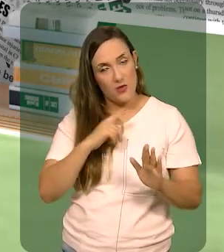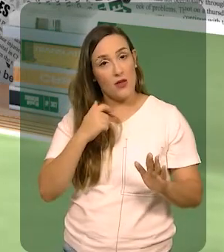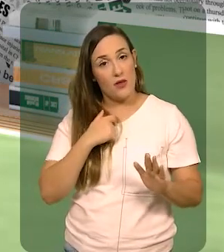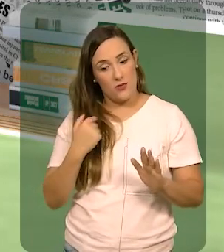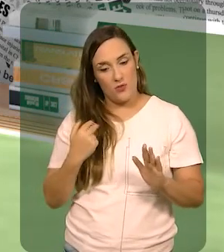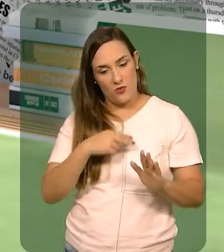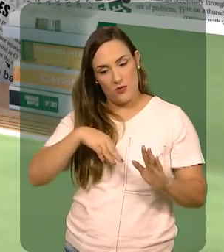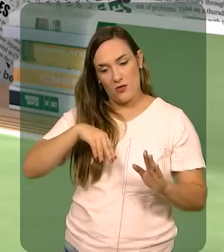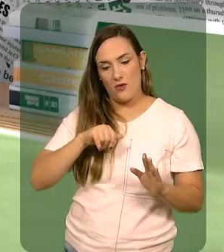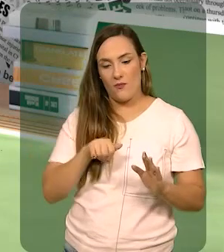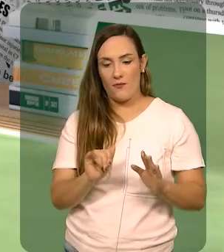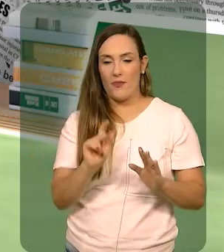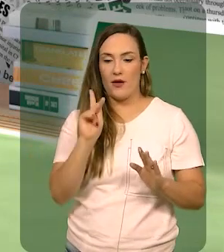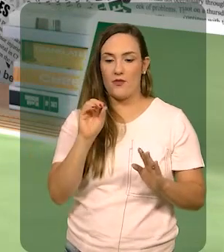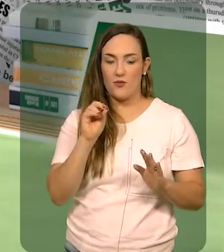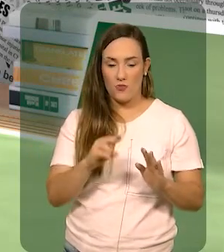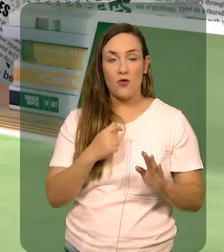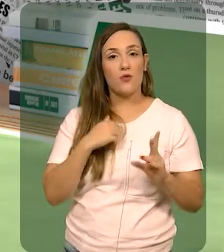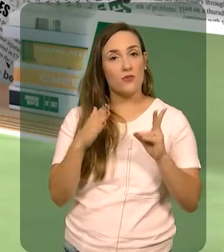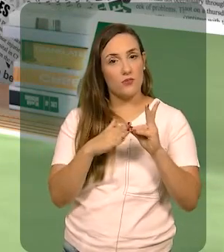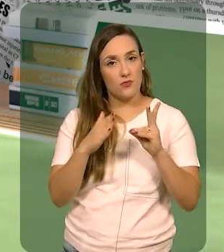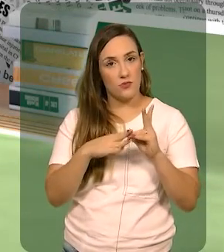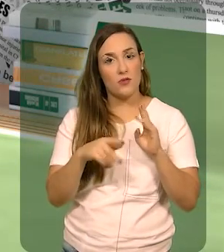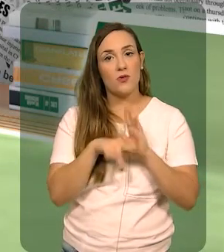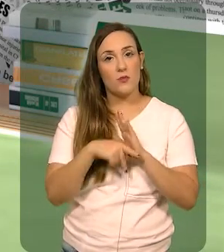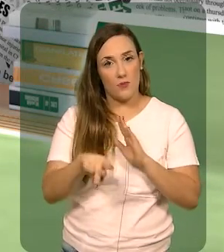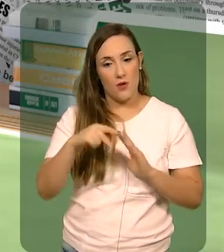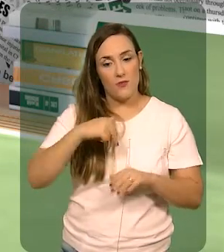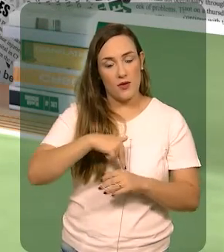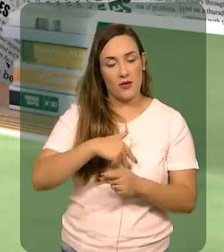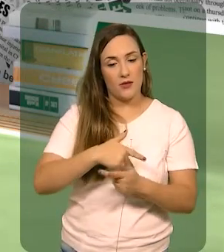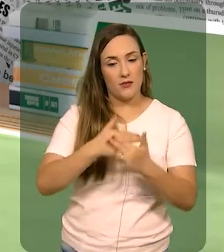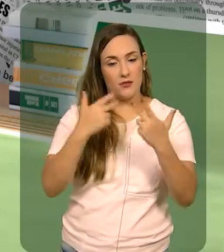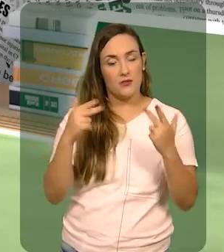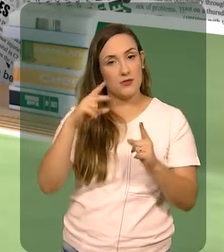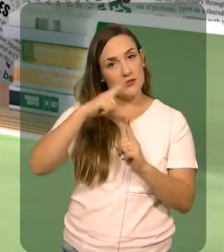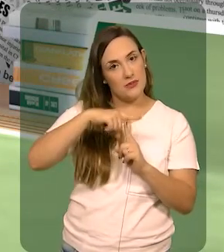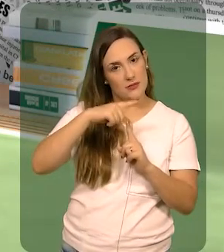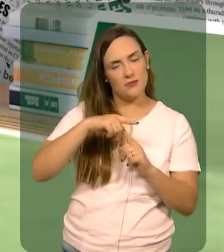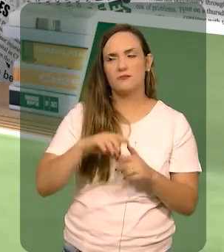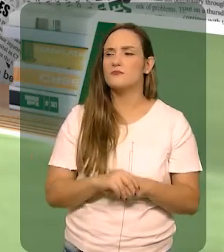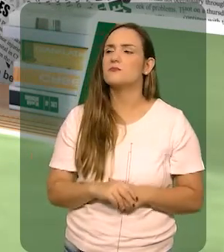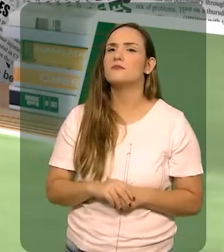Maicon, me apresentei, eu sou Maicon, eu sou indígena, sou da etnia do povo